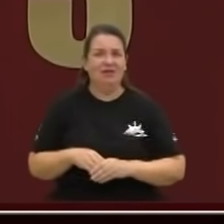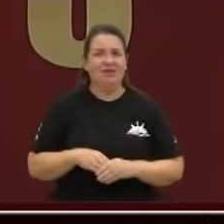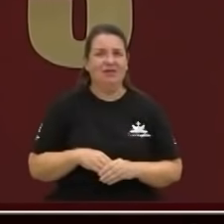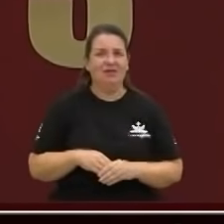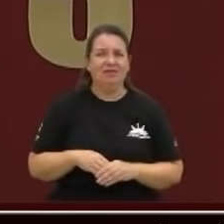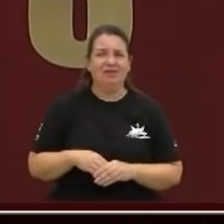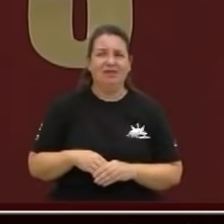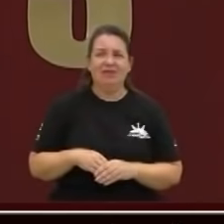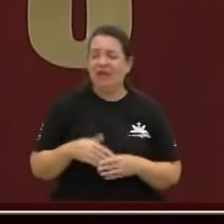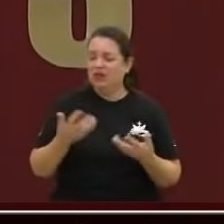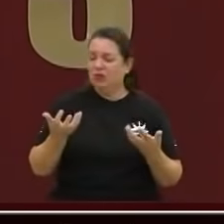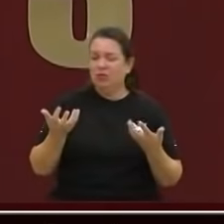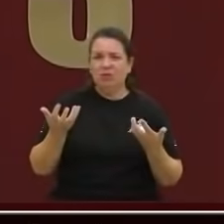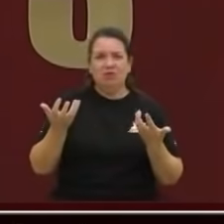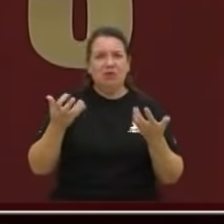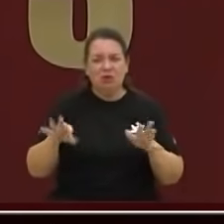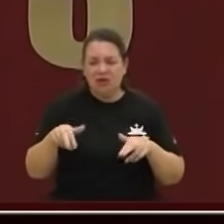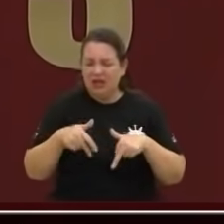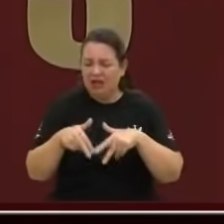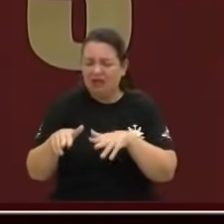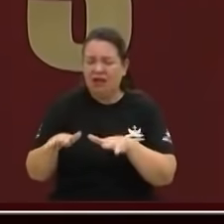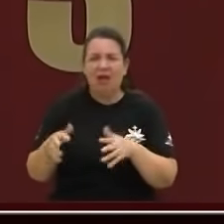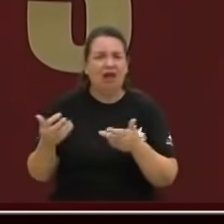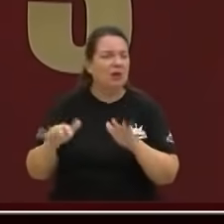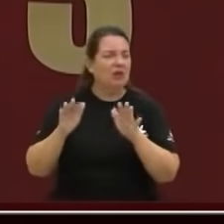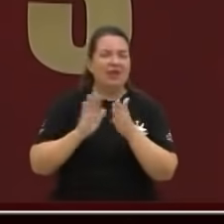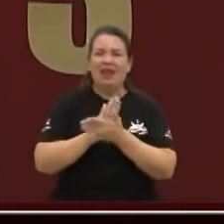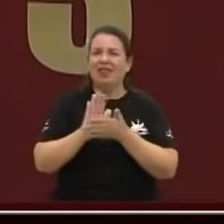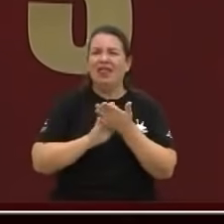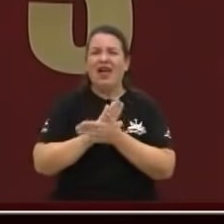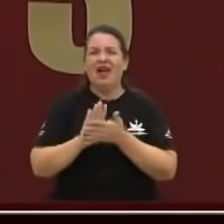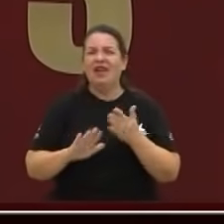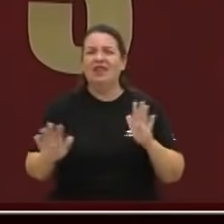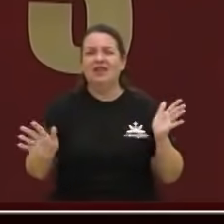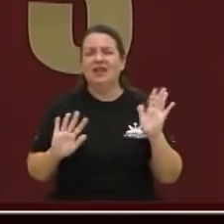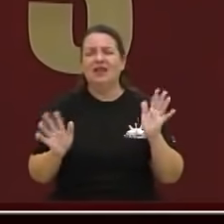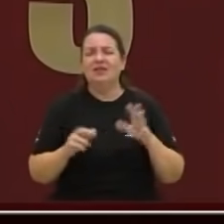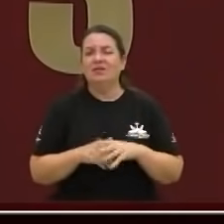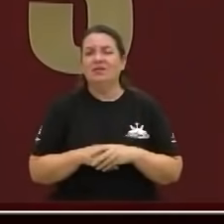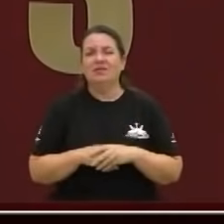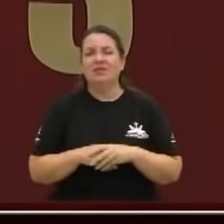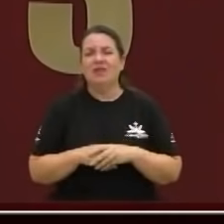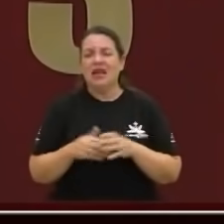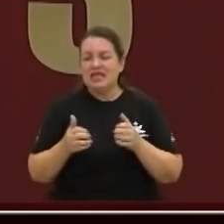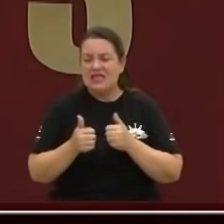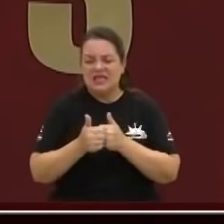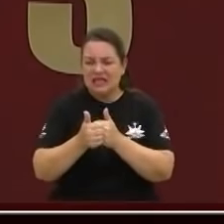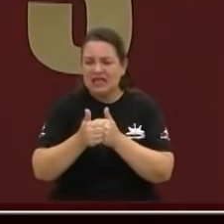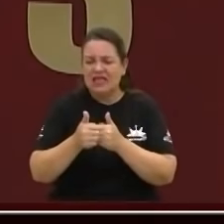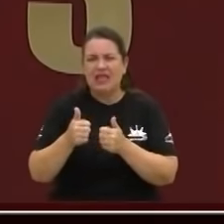sem perspectiva de caminhar, sem perspectiva de seguir,